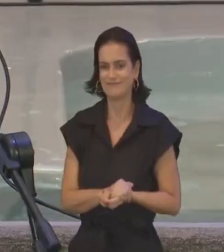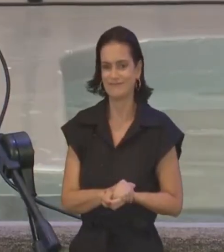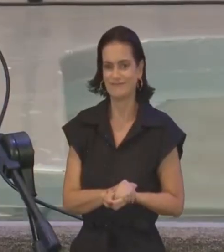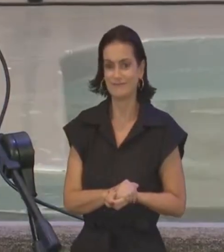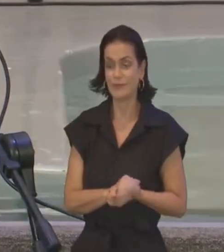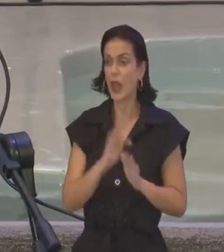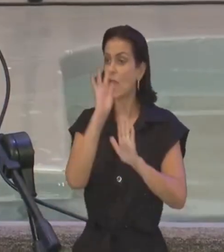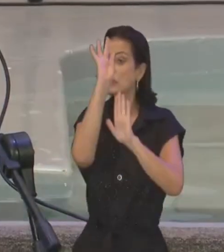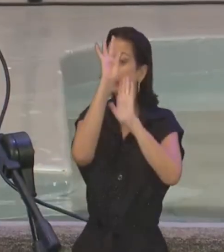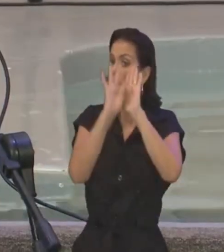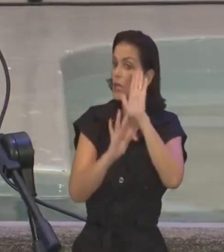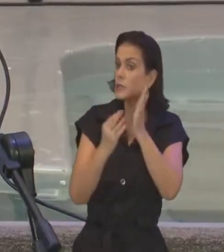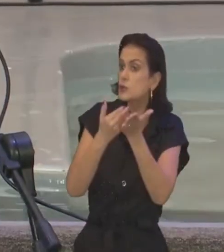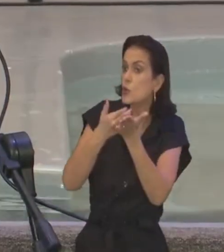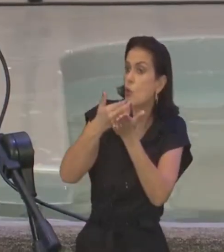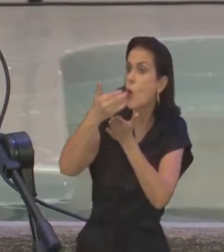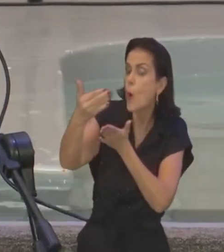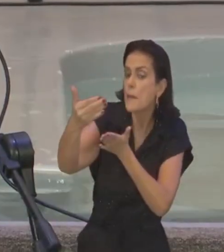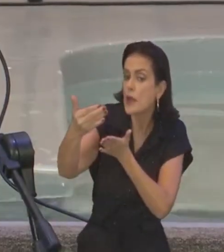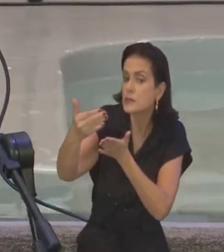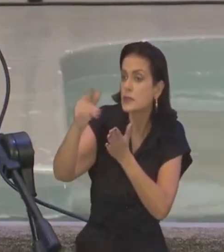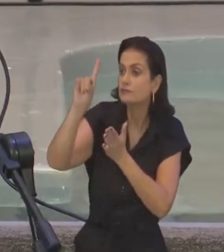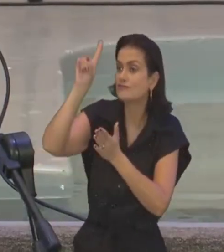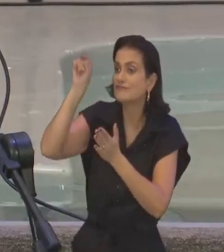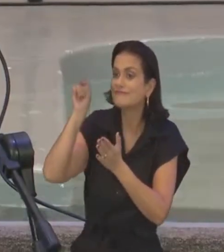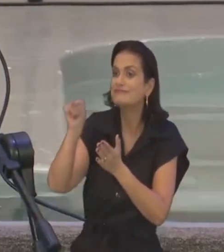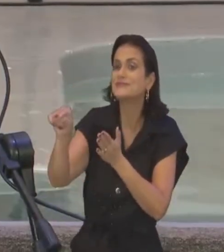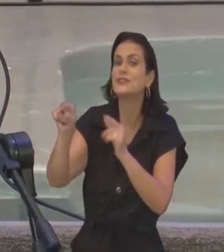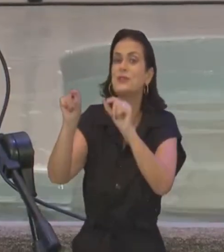O texto começa com uma exclamação que o profeta